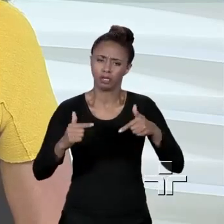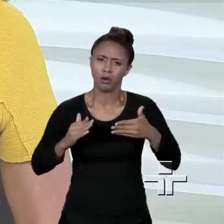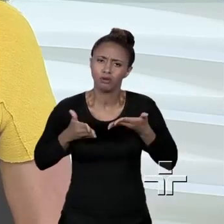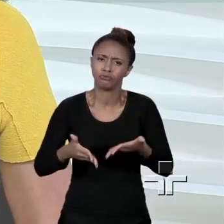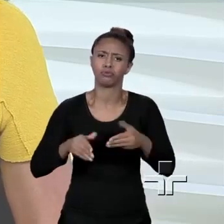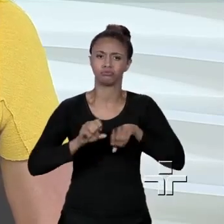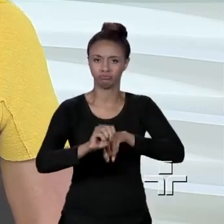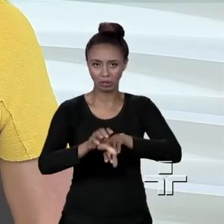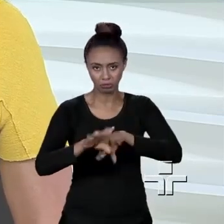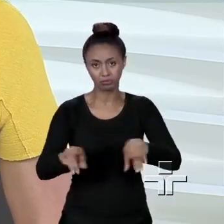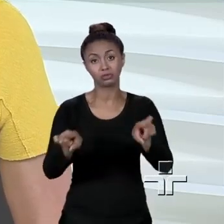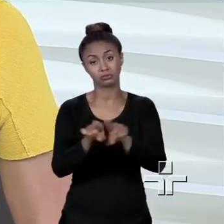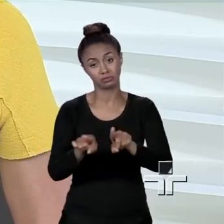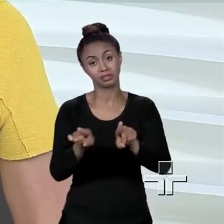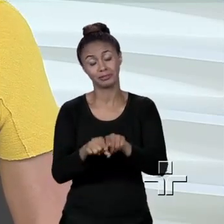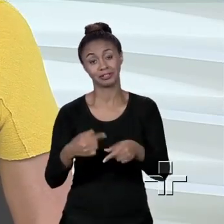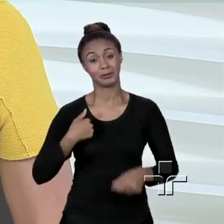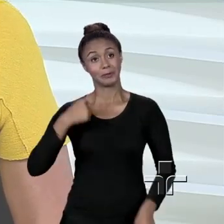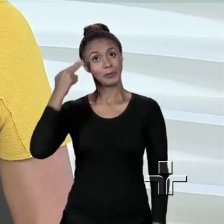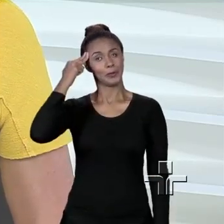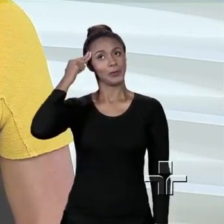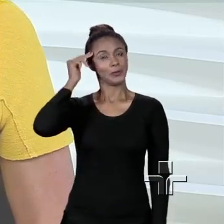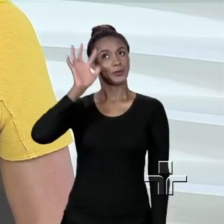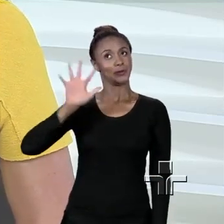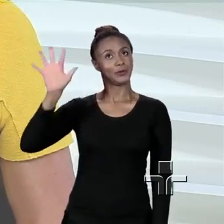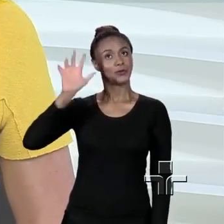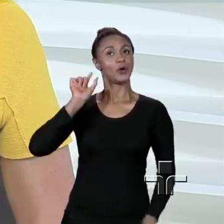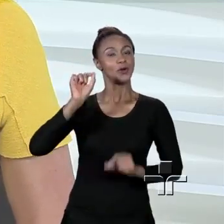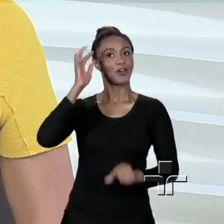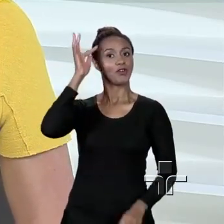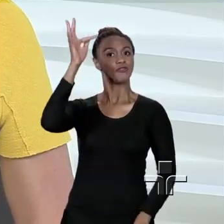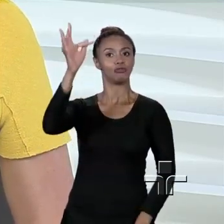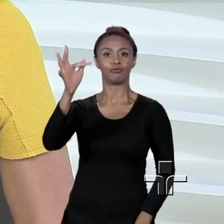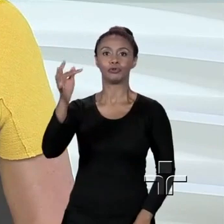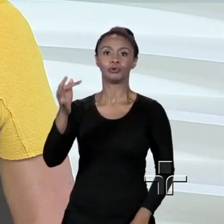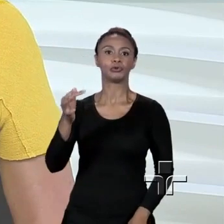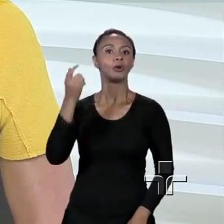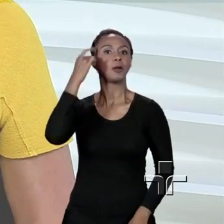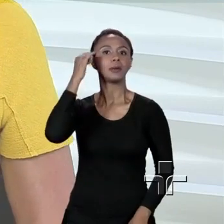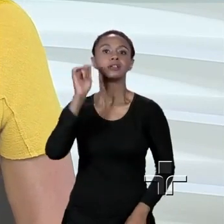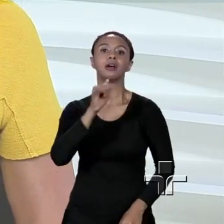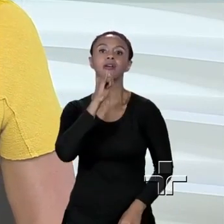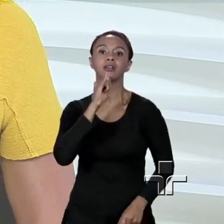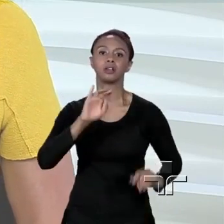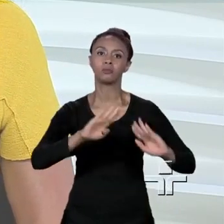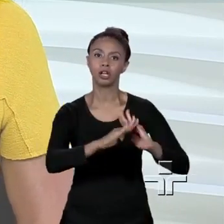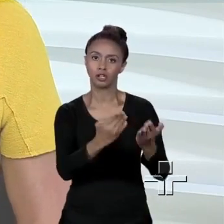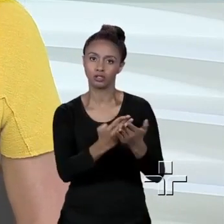educação e, assim, tenho o sonho de um dia nunca mais uma escola